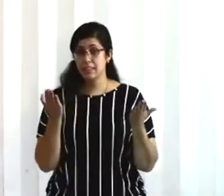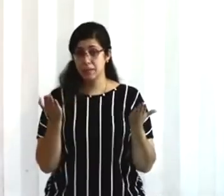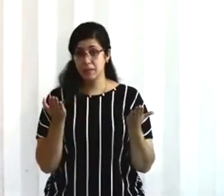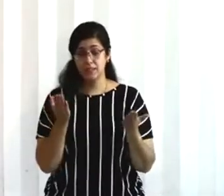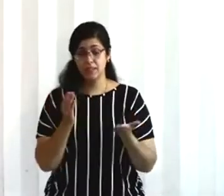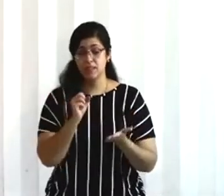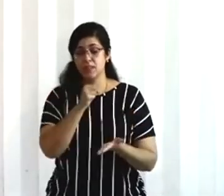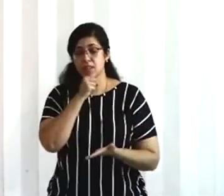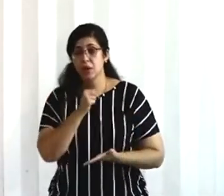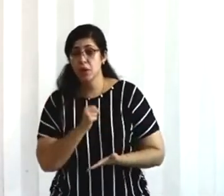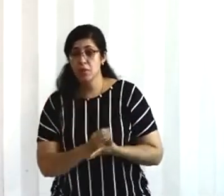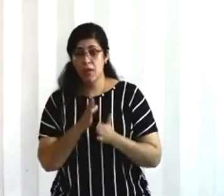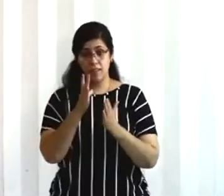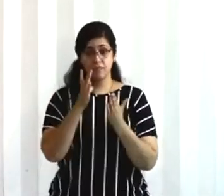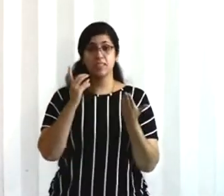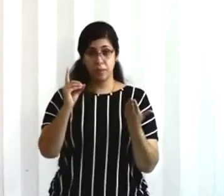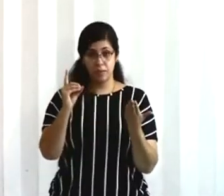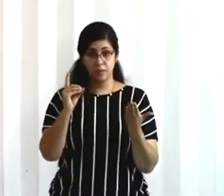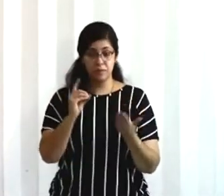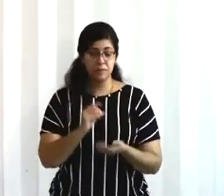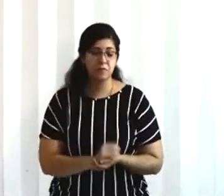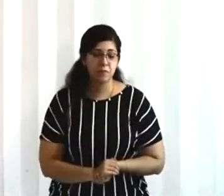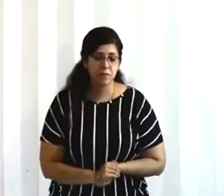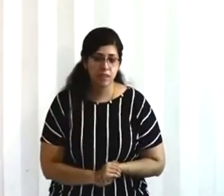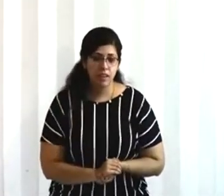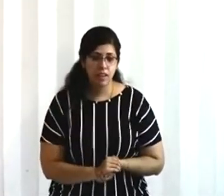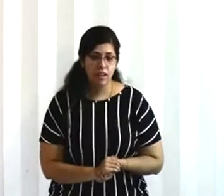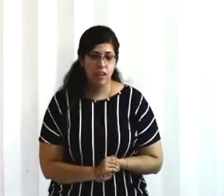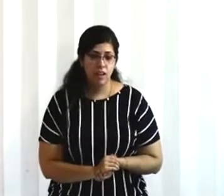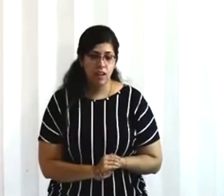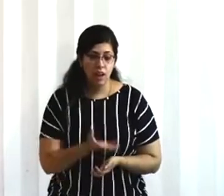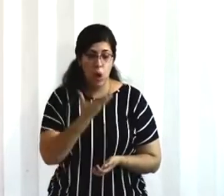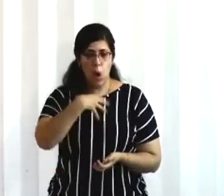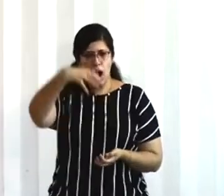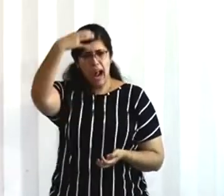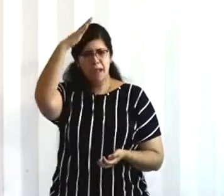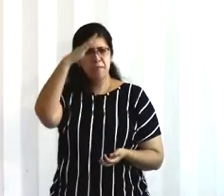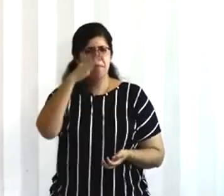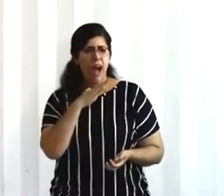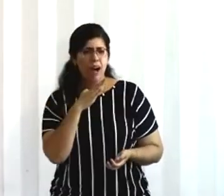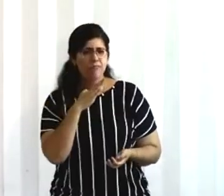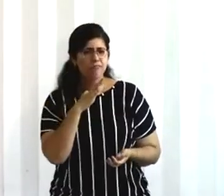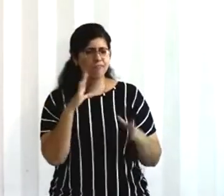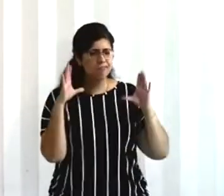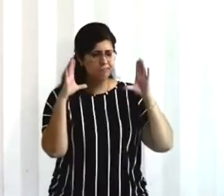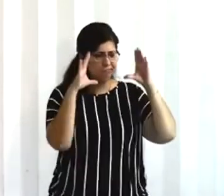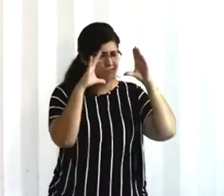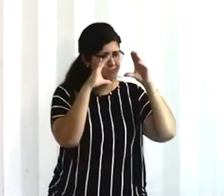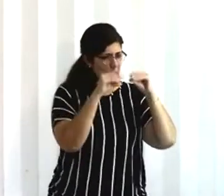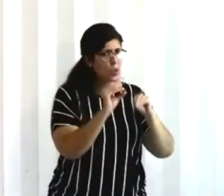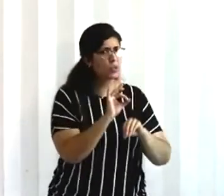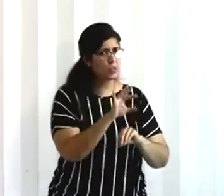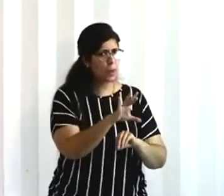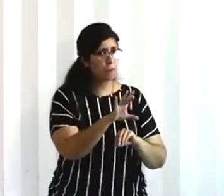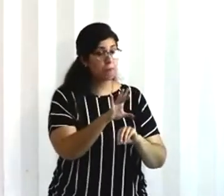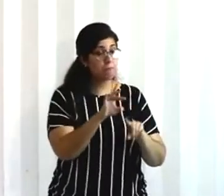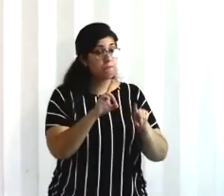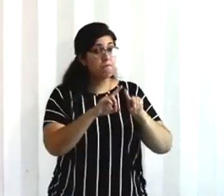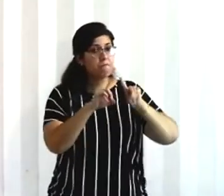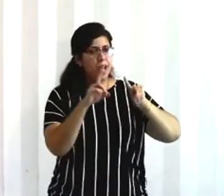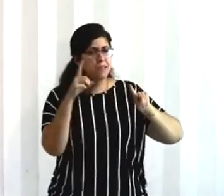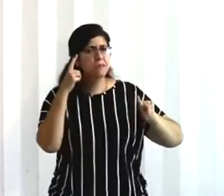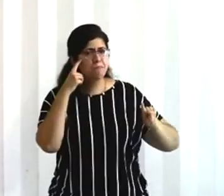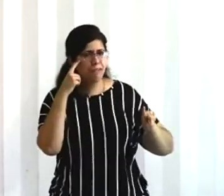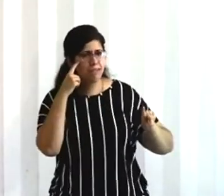do cenário quando Jesus veio ao mundo. No nascimento de Jesus, naquela época,